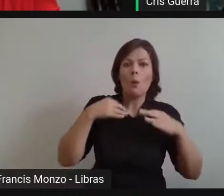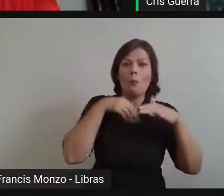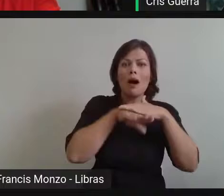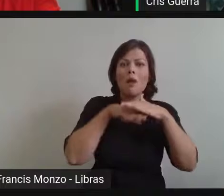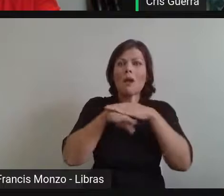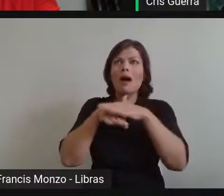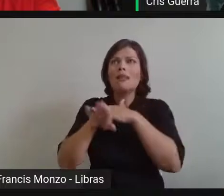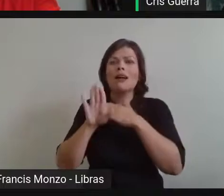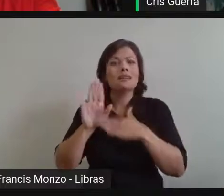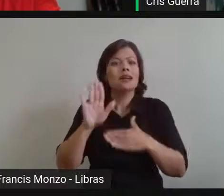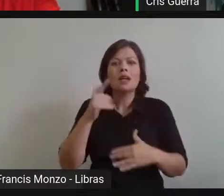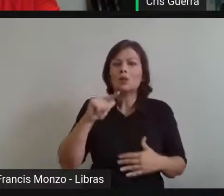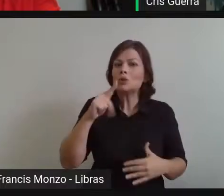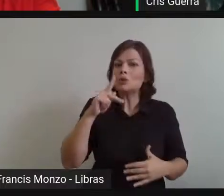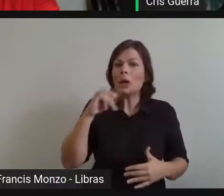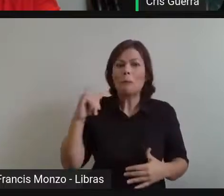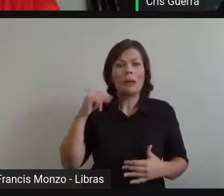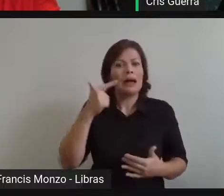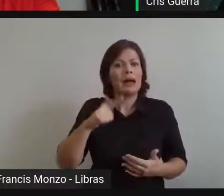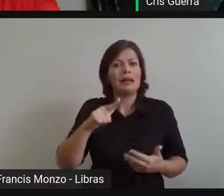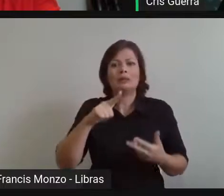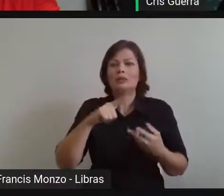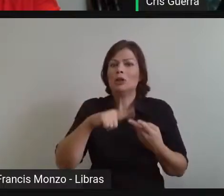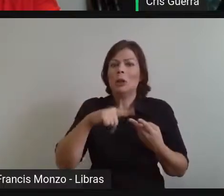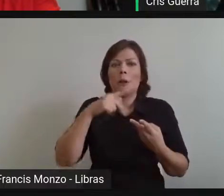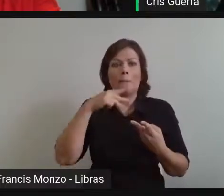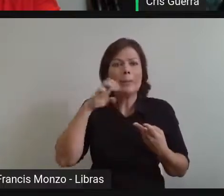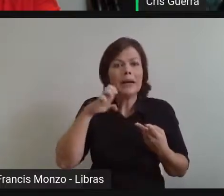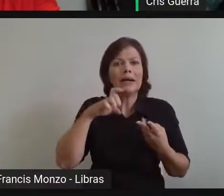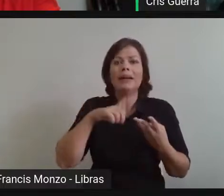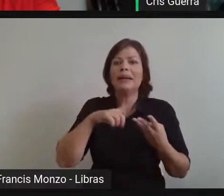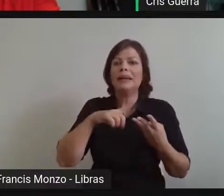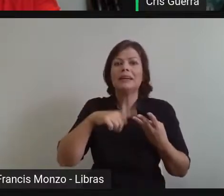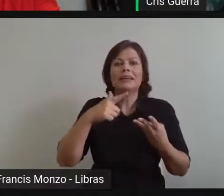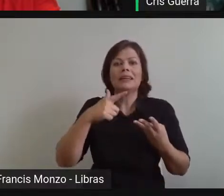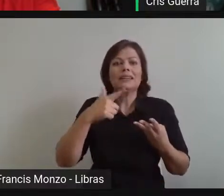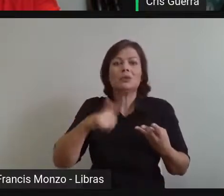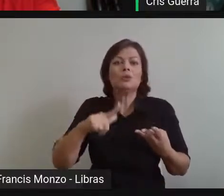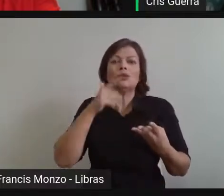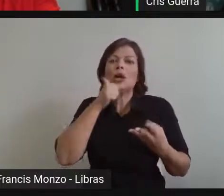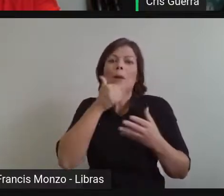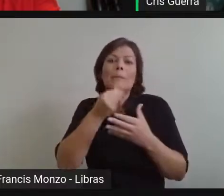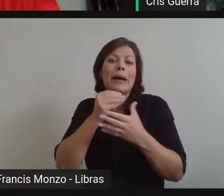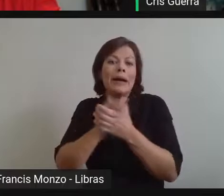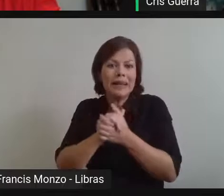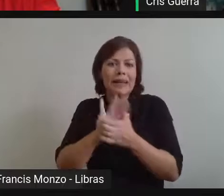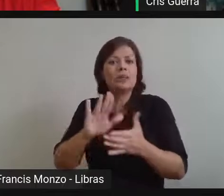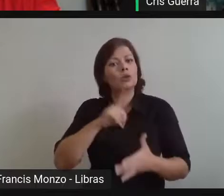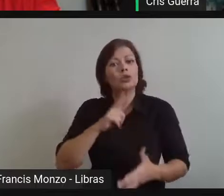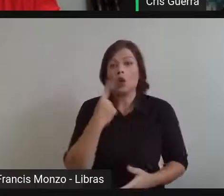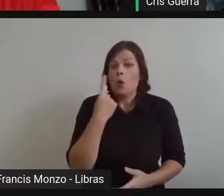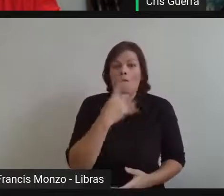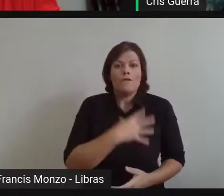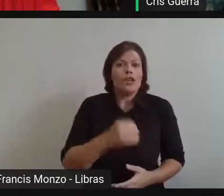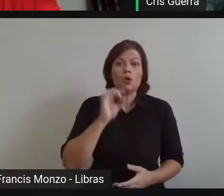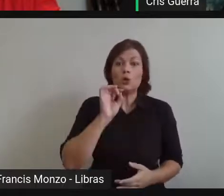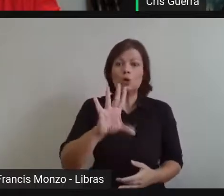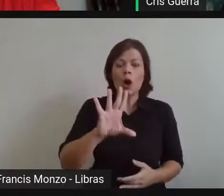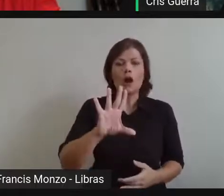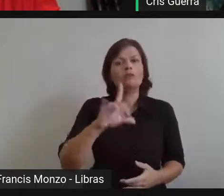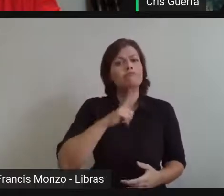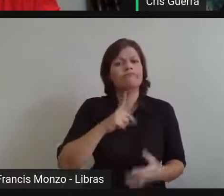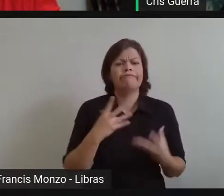loucura, né? Então é interessante o que o limite é capaz de fazer com a gente. Eu acho que a gente tem uma força tão